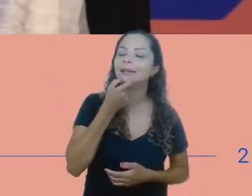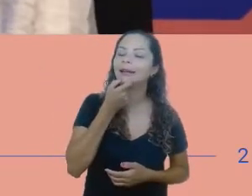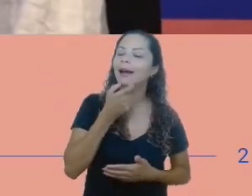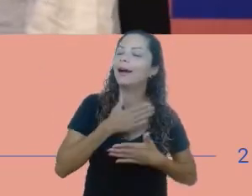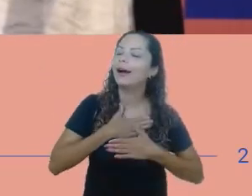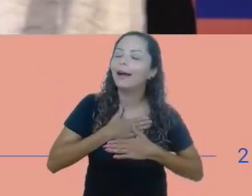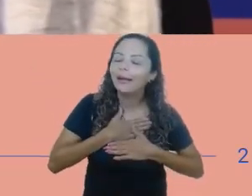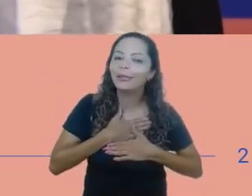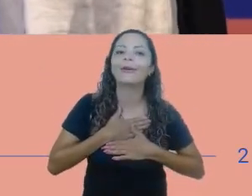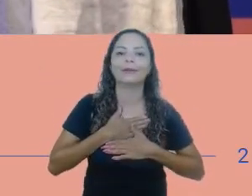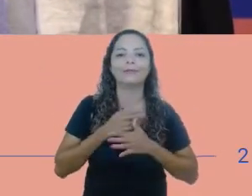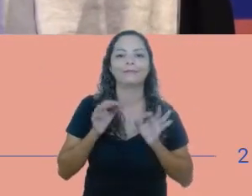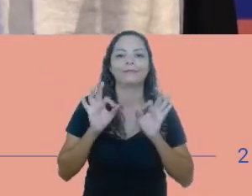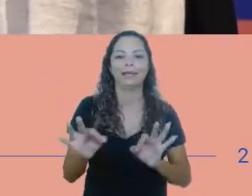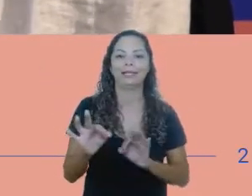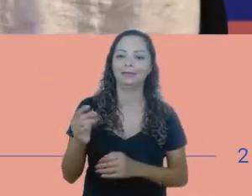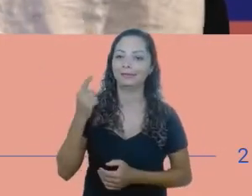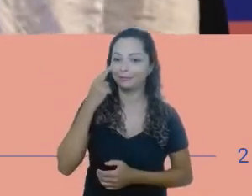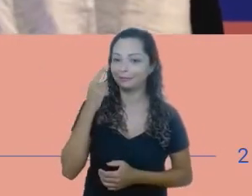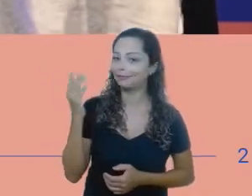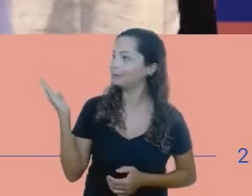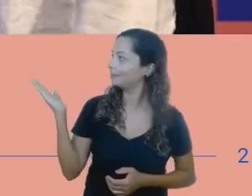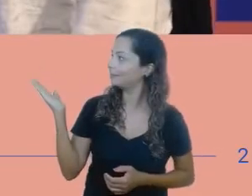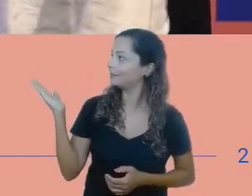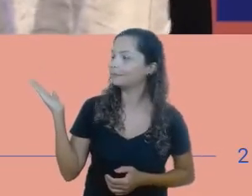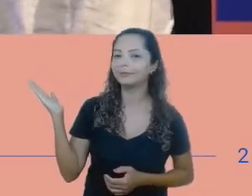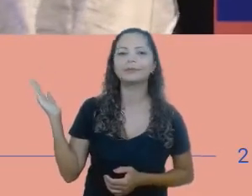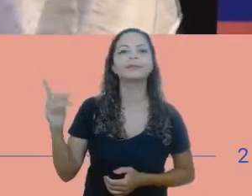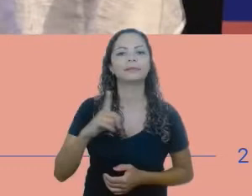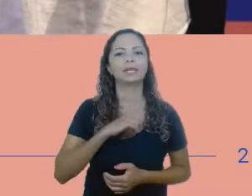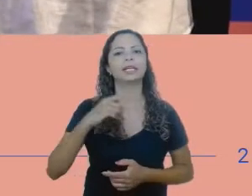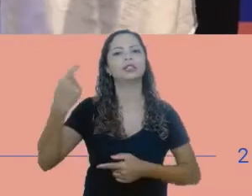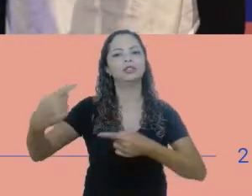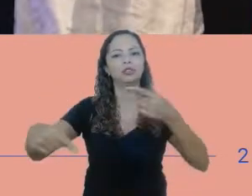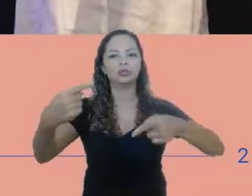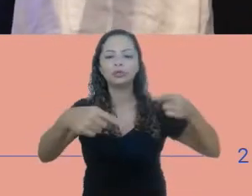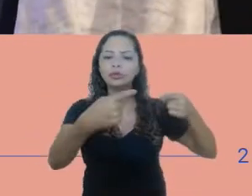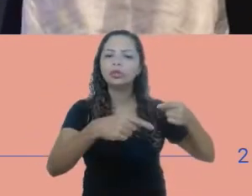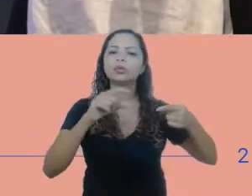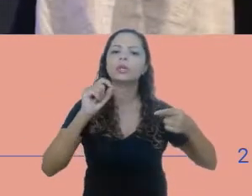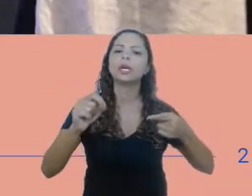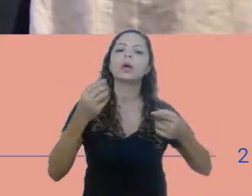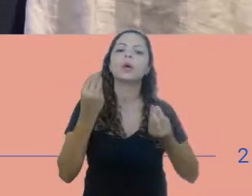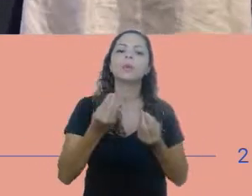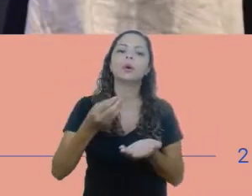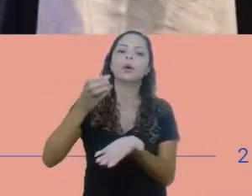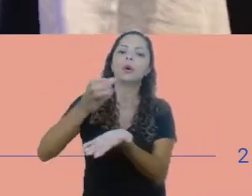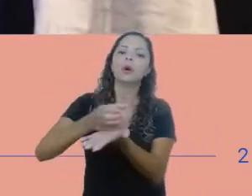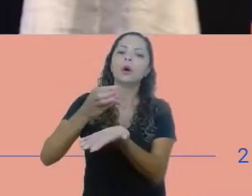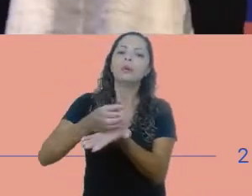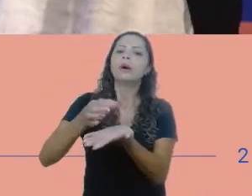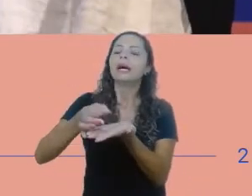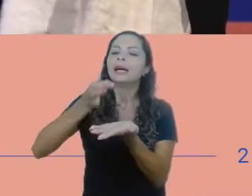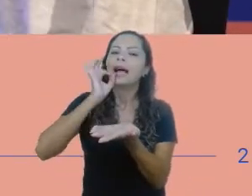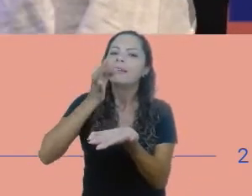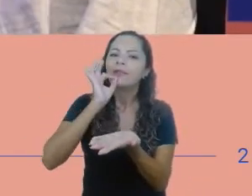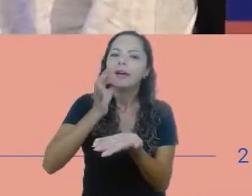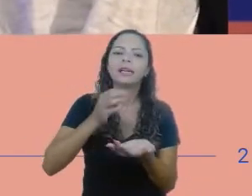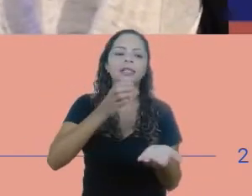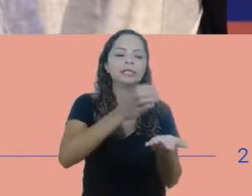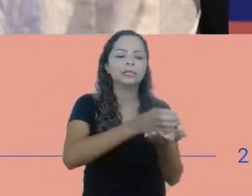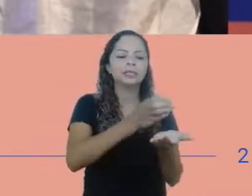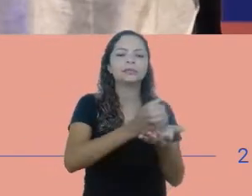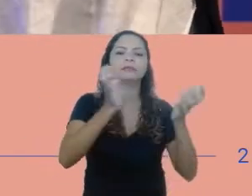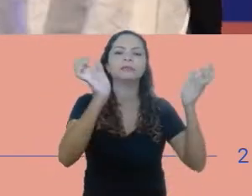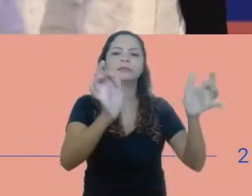porque e fica discutindo a questão das Embalagens dos copos de café Qual é a melhor alternativa porque o copo de café muito